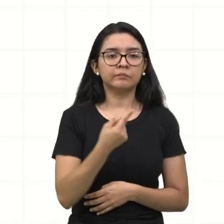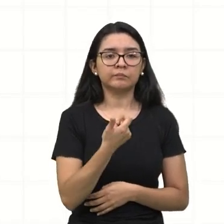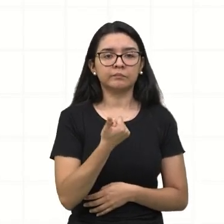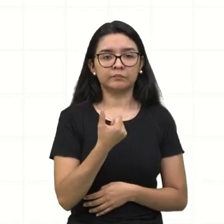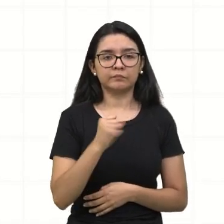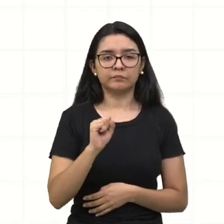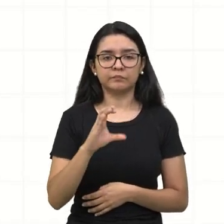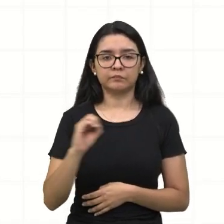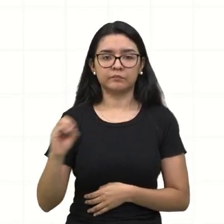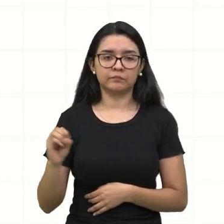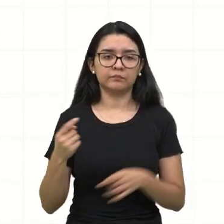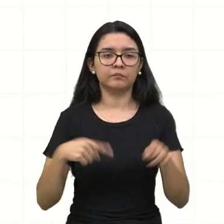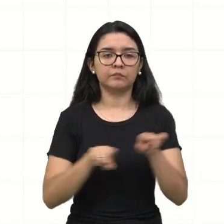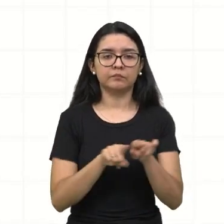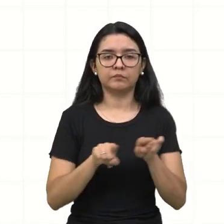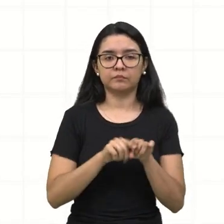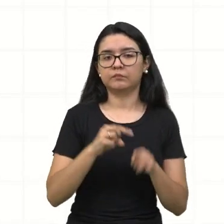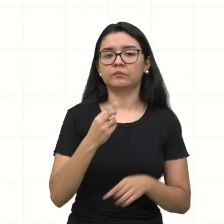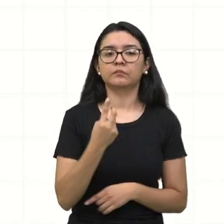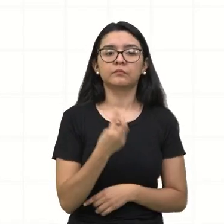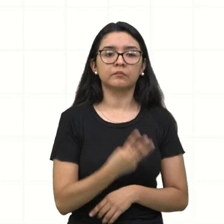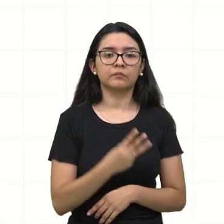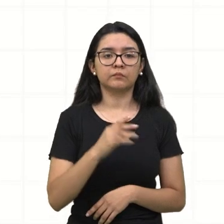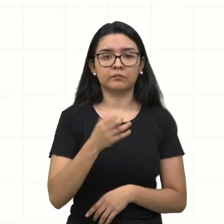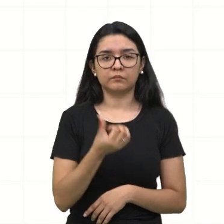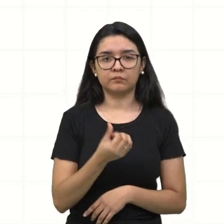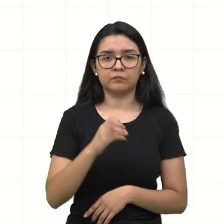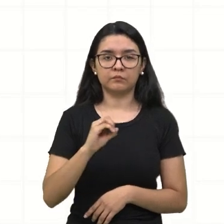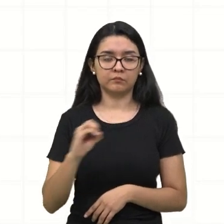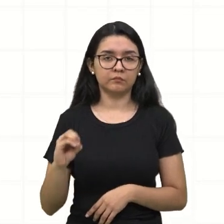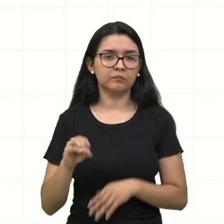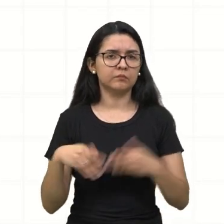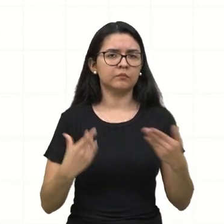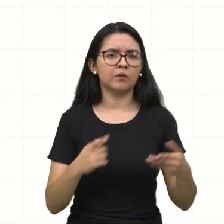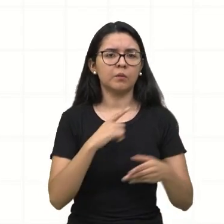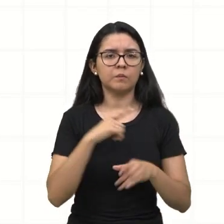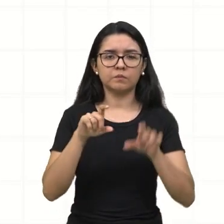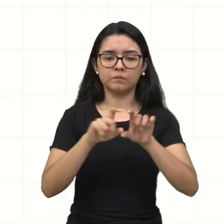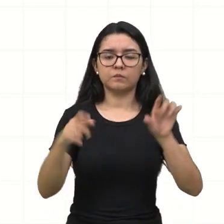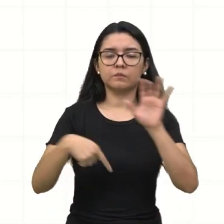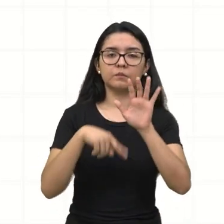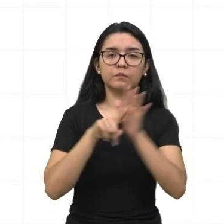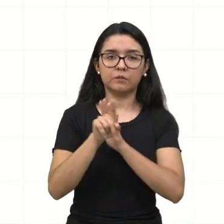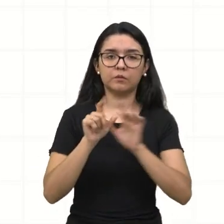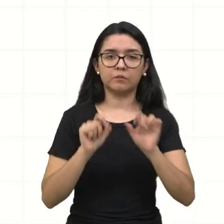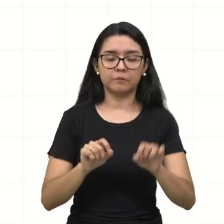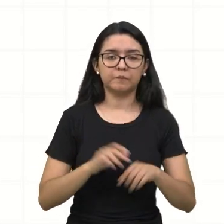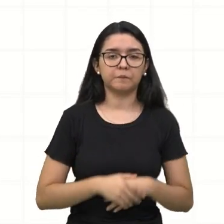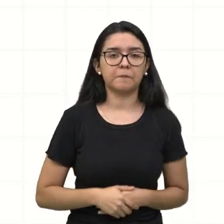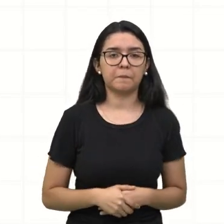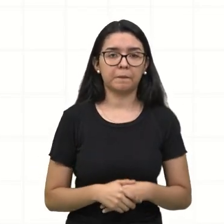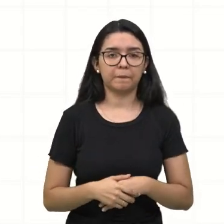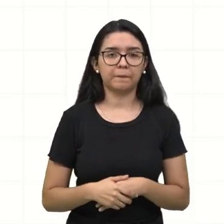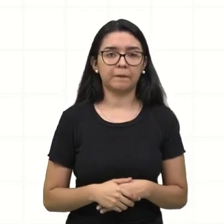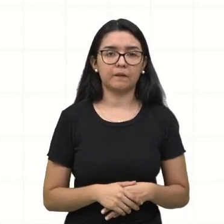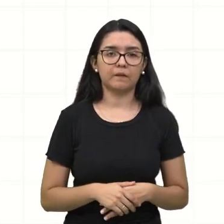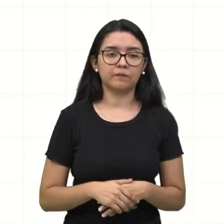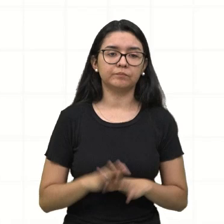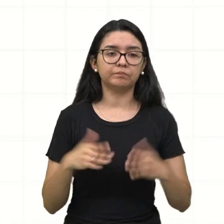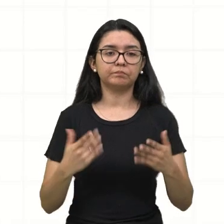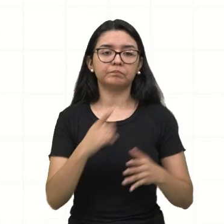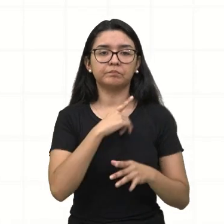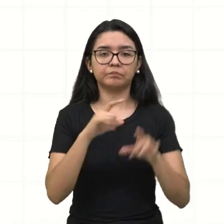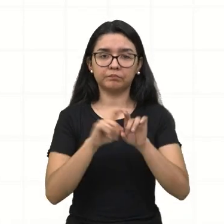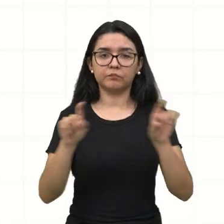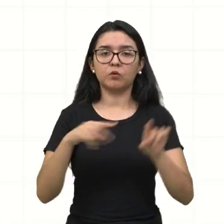D, 36.000. Pessoal, esse problema aqui, ele é um problema, né, no qual a